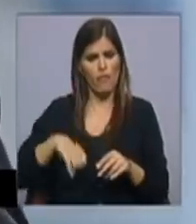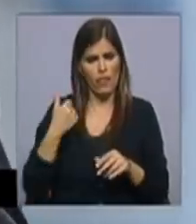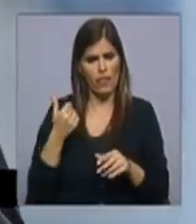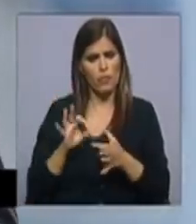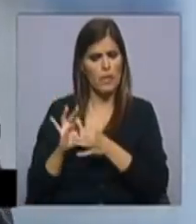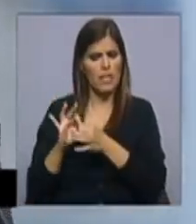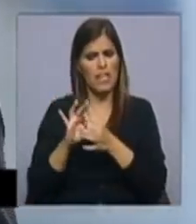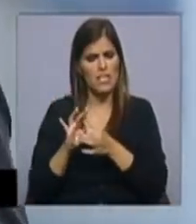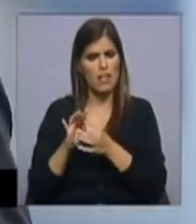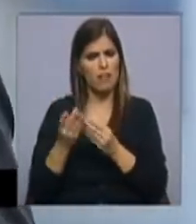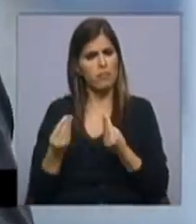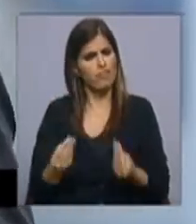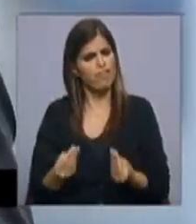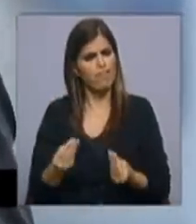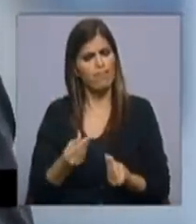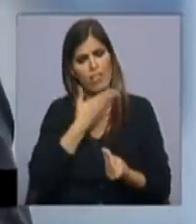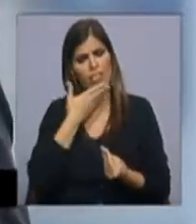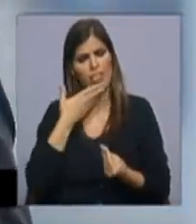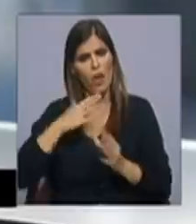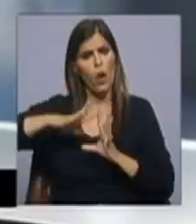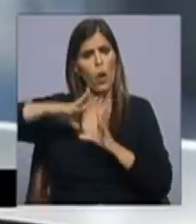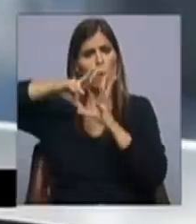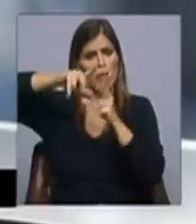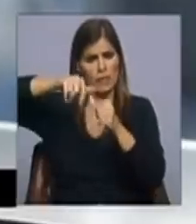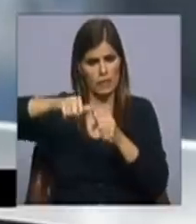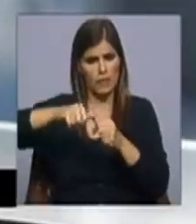mais amistosa com este nosso planeta Terra?